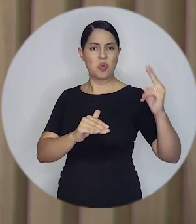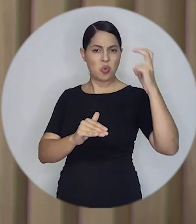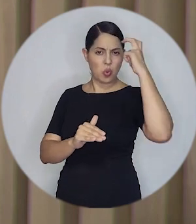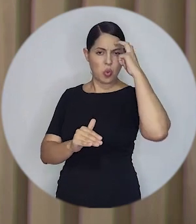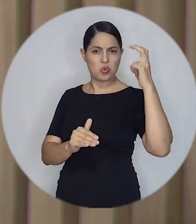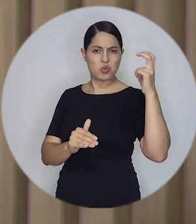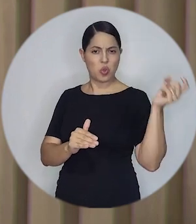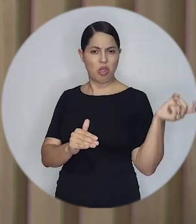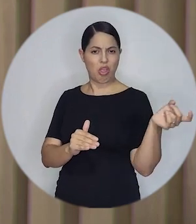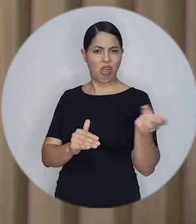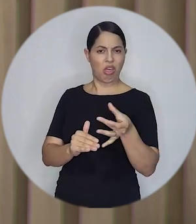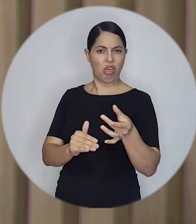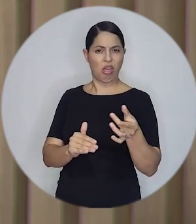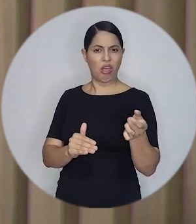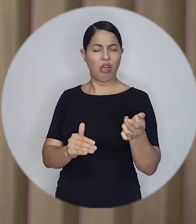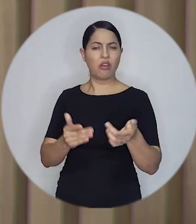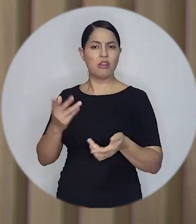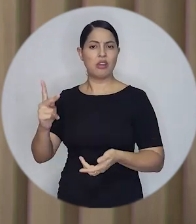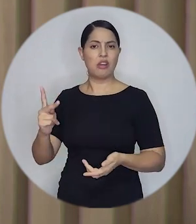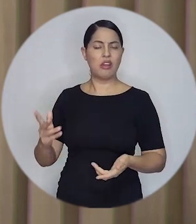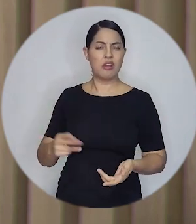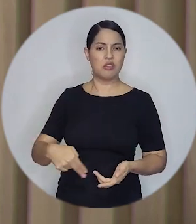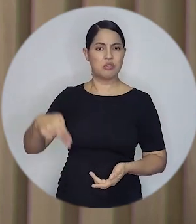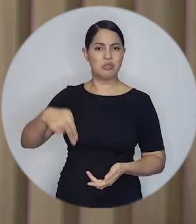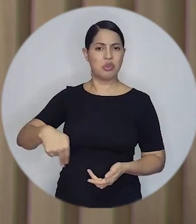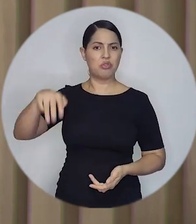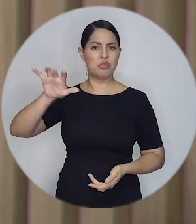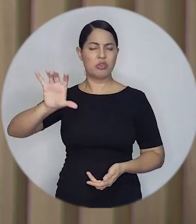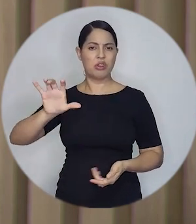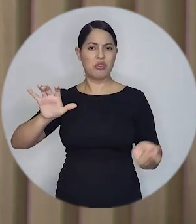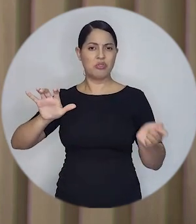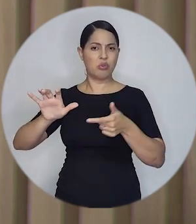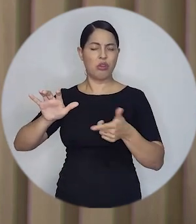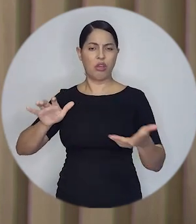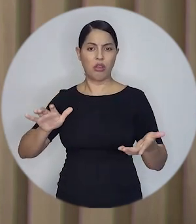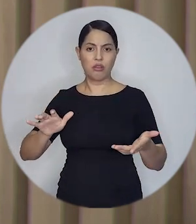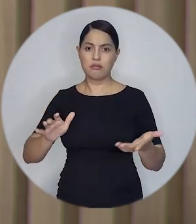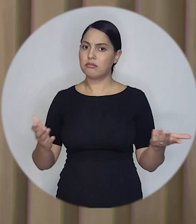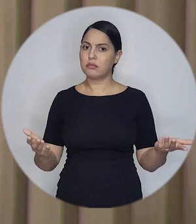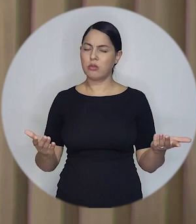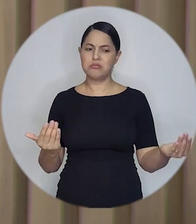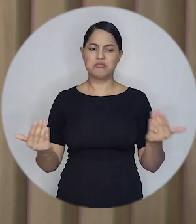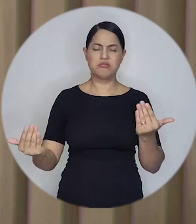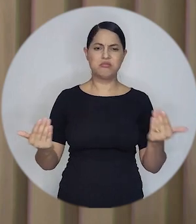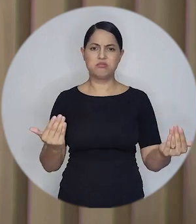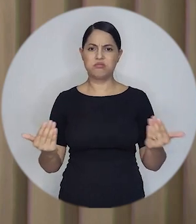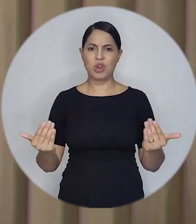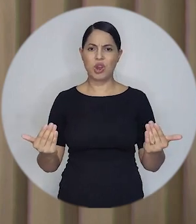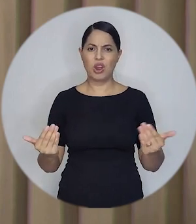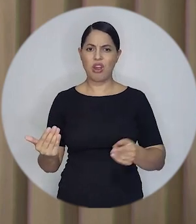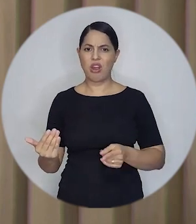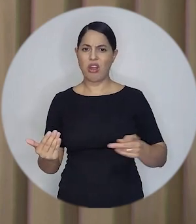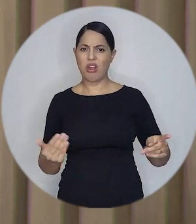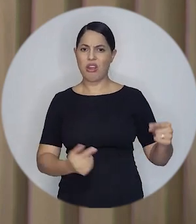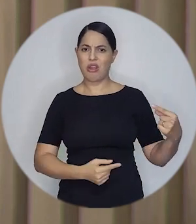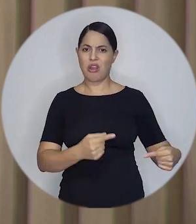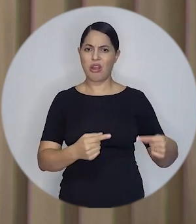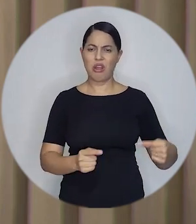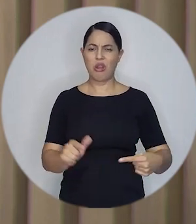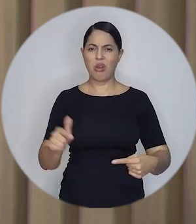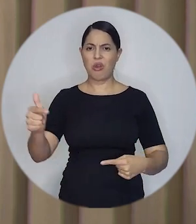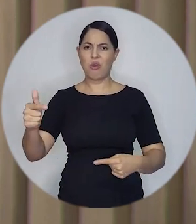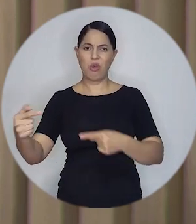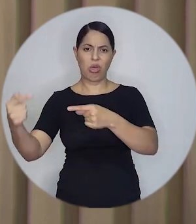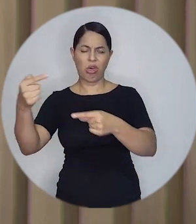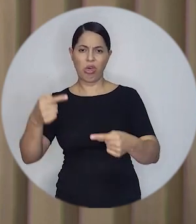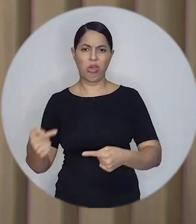nível cultural superior ao Norte e ao Nordeste, fecha aspas, e que não possui, abre aspas, jogo político dos outros